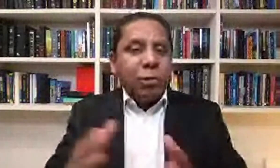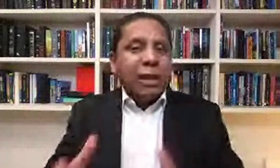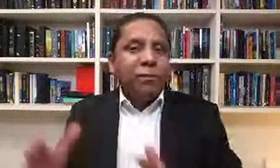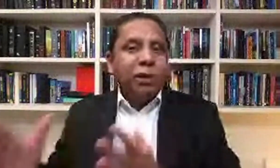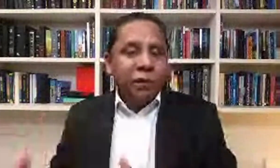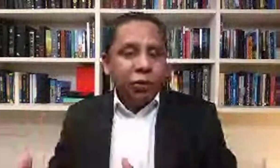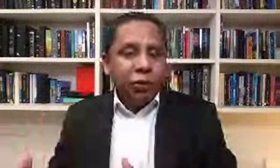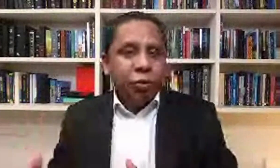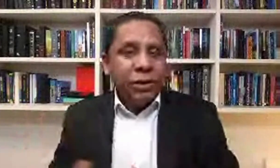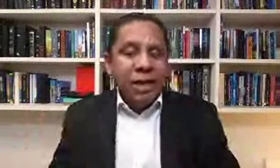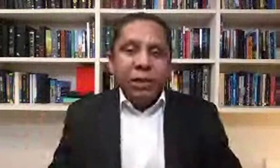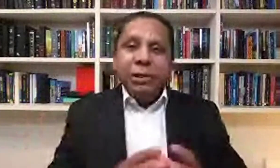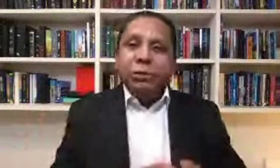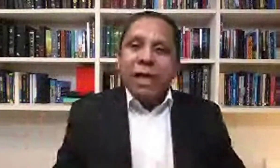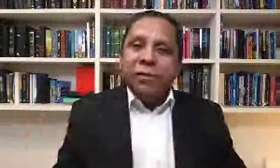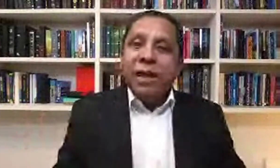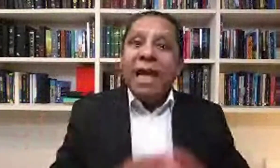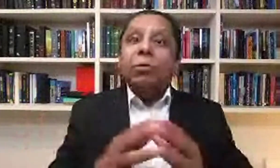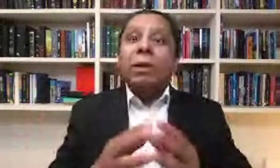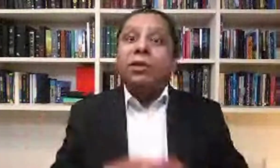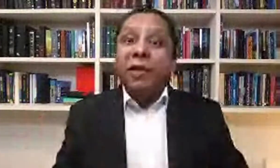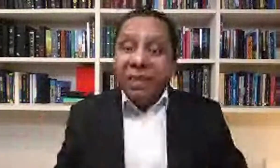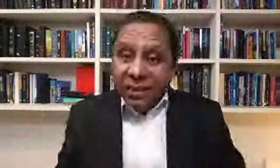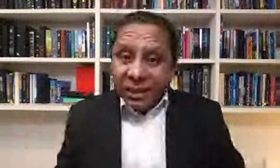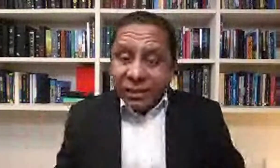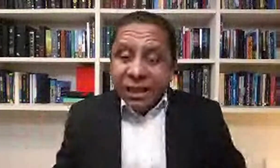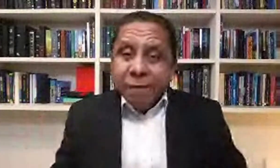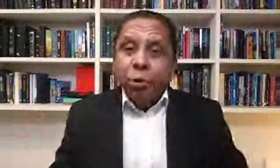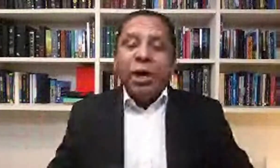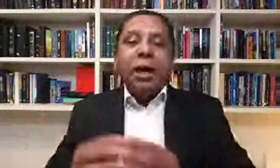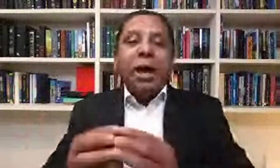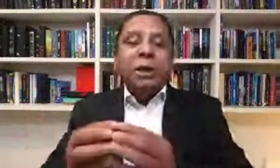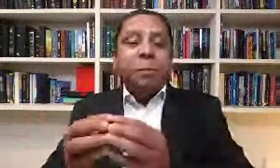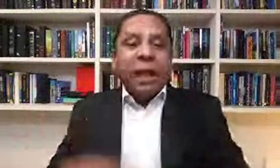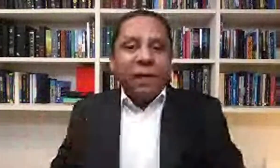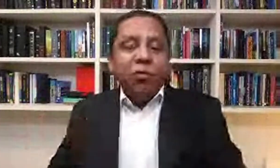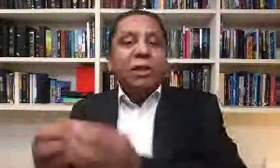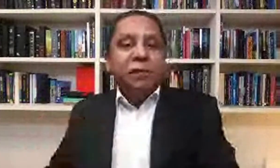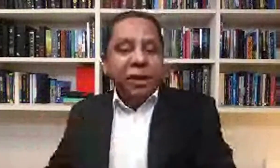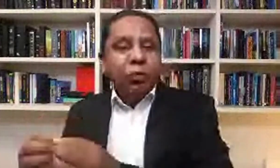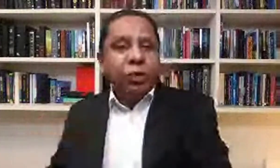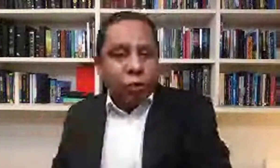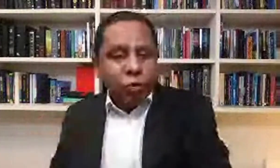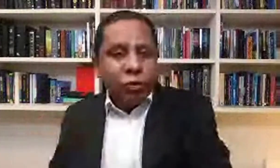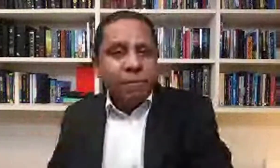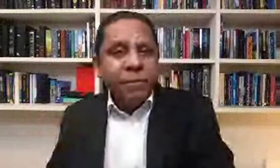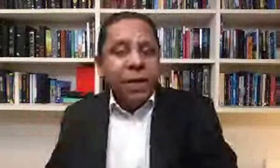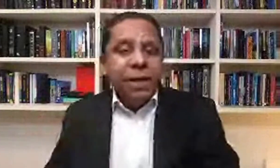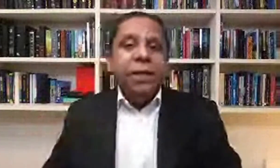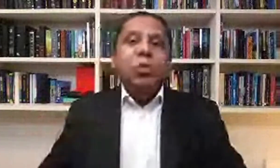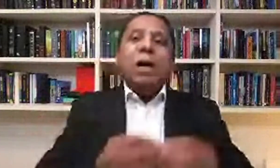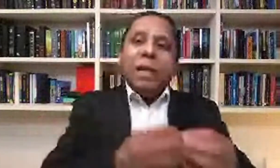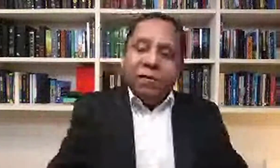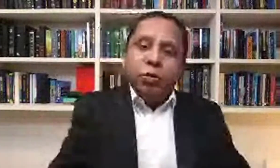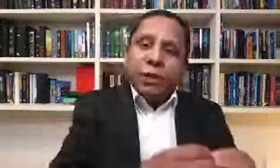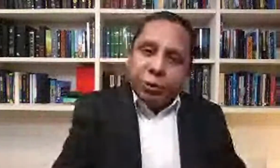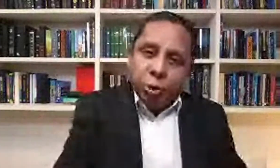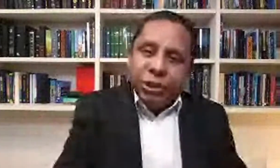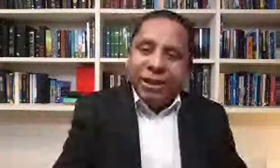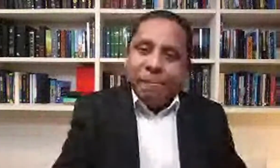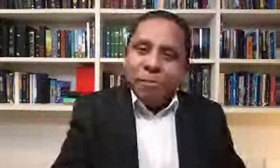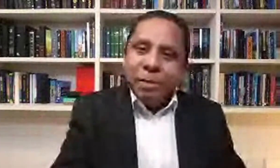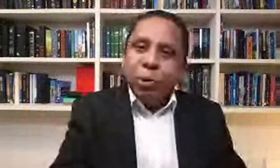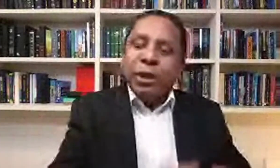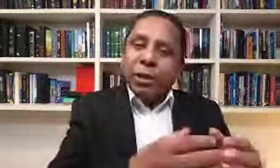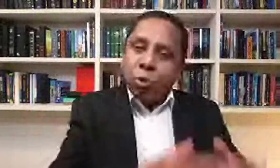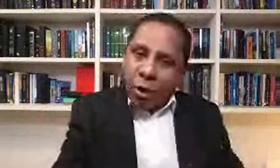pecado, aguardavam o advento de Jesus. Então, Adão e Eva eram adventistas, porque esperavam o advento de Jesus. E guardavam o 7º